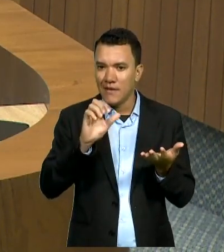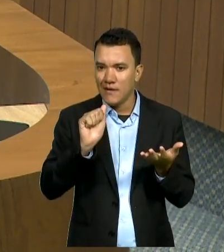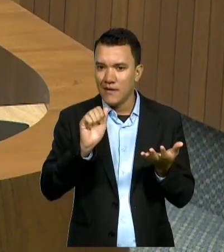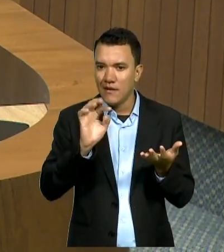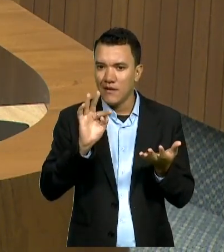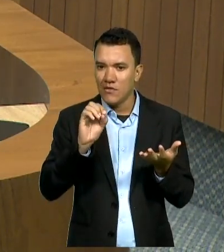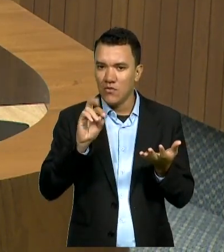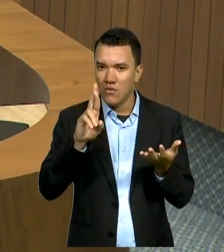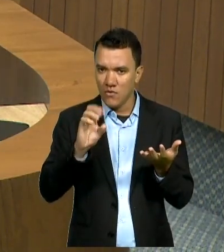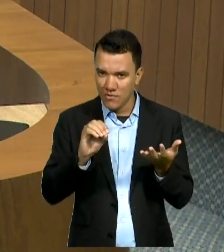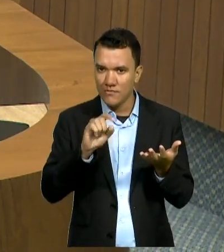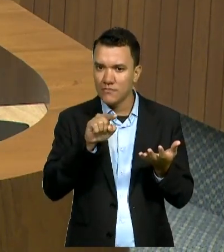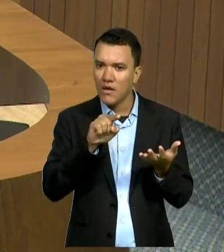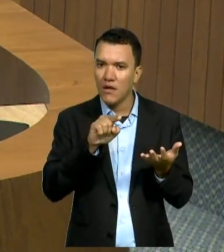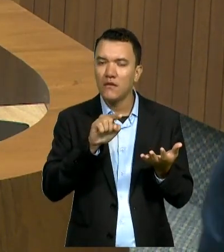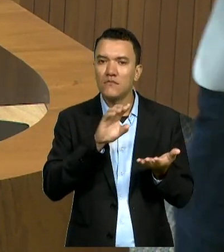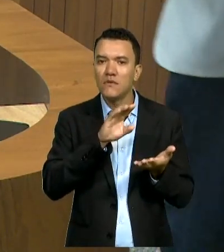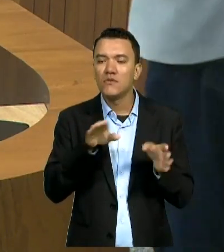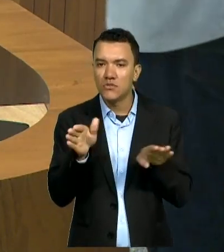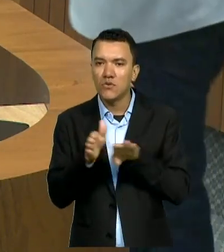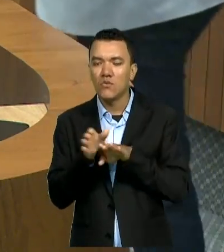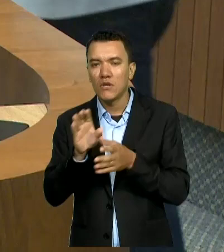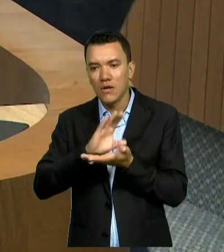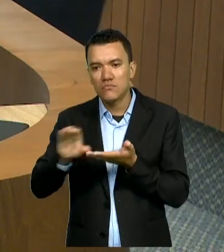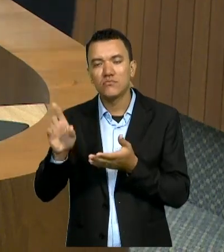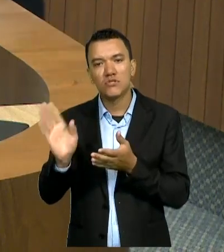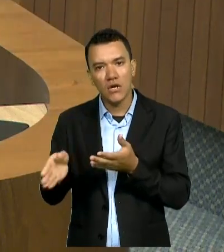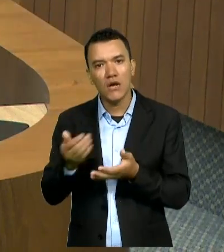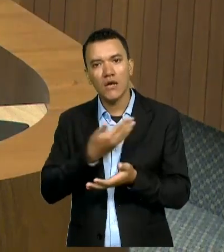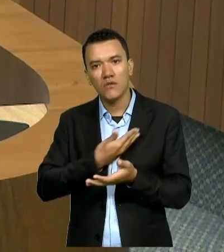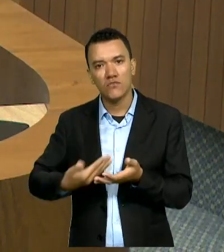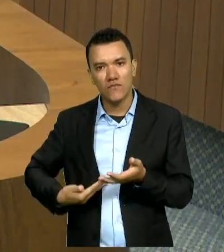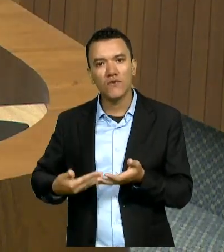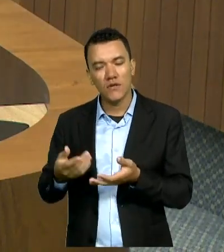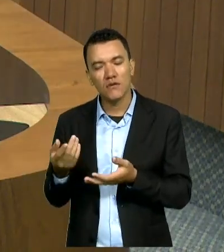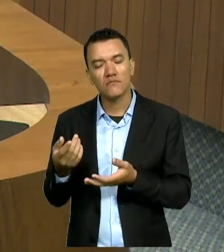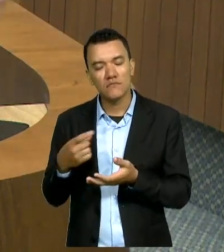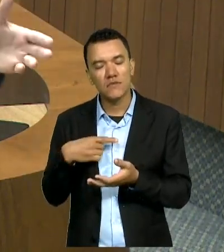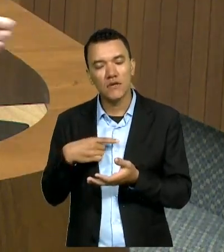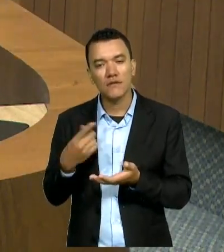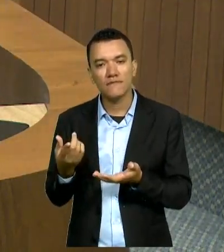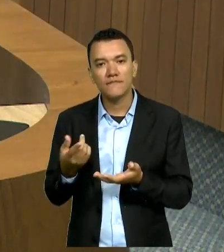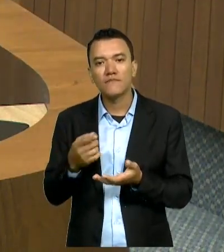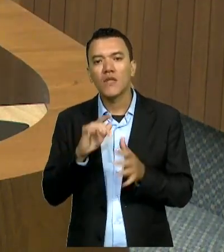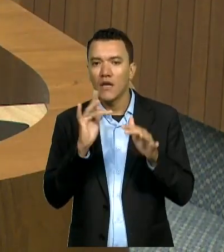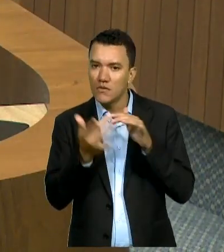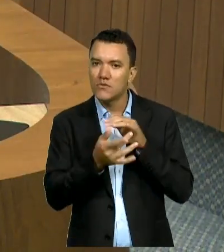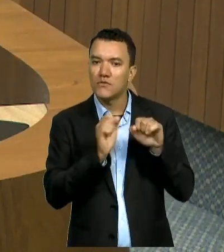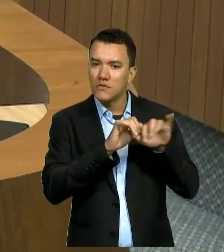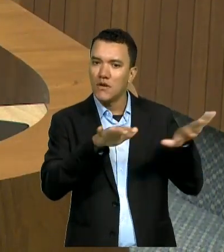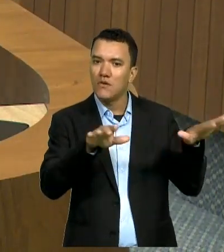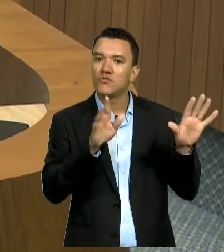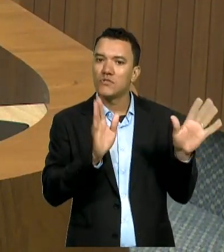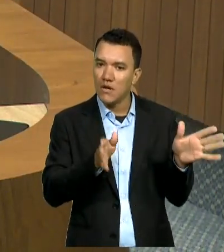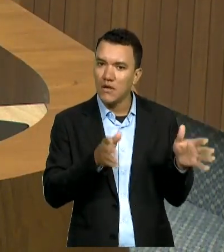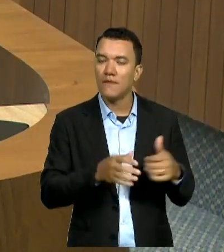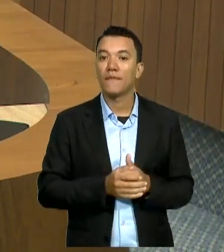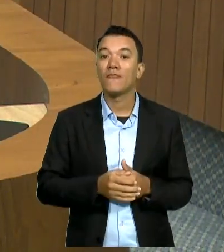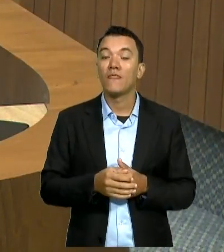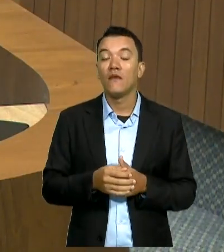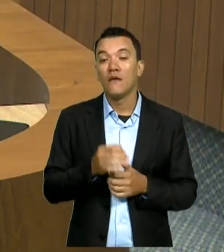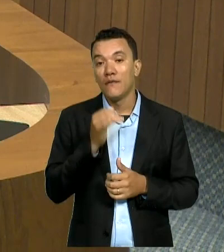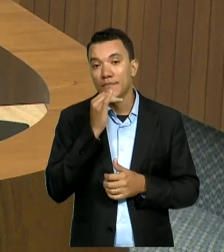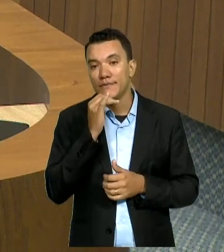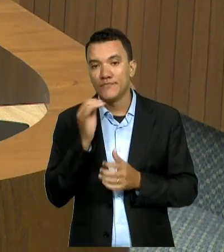do Estado, inclusive está aí nas redes sociais para quem quiser saber, principalmente a classe de educadores, que são os professores, deputado